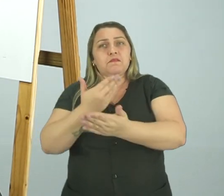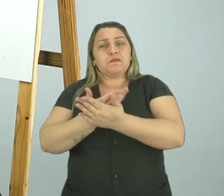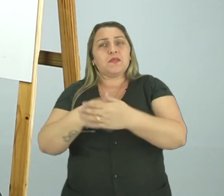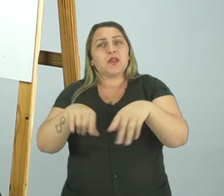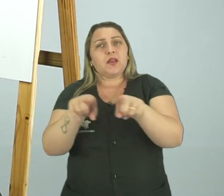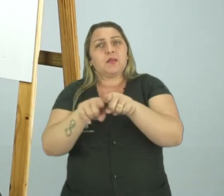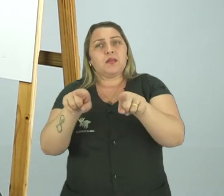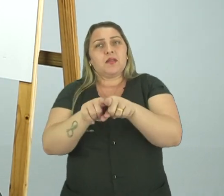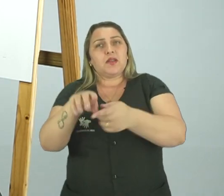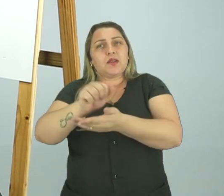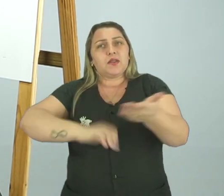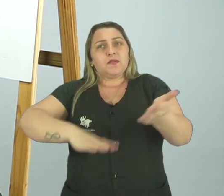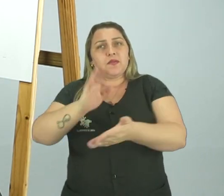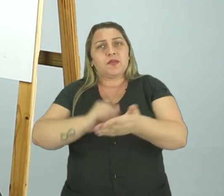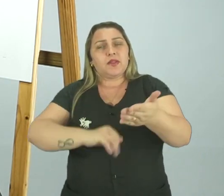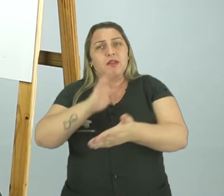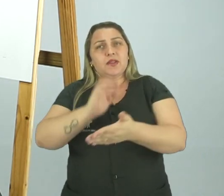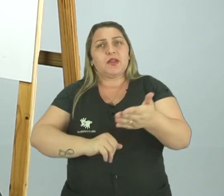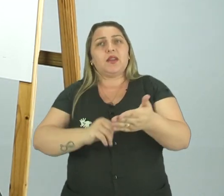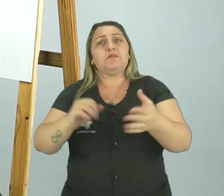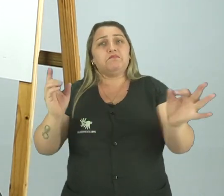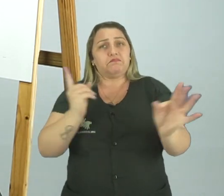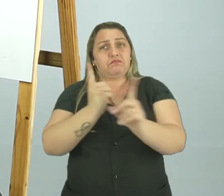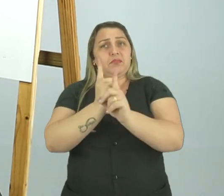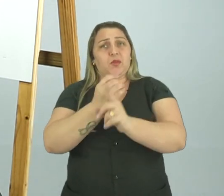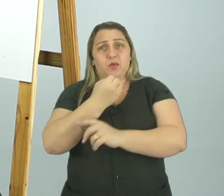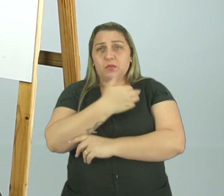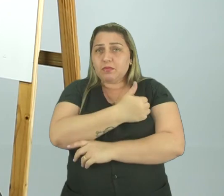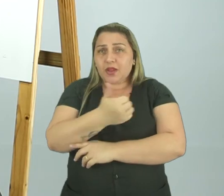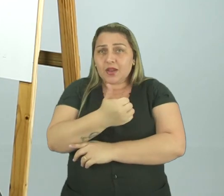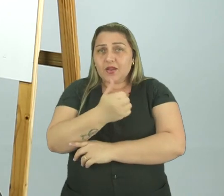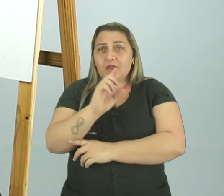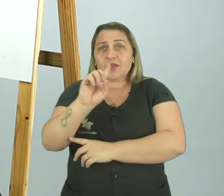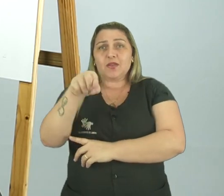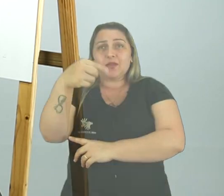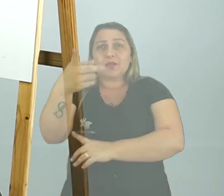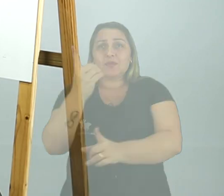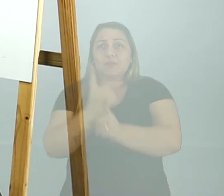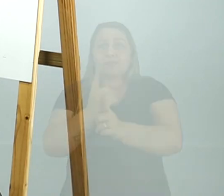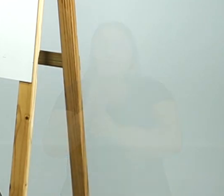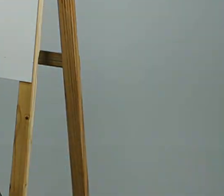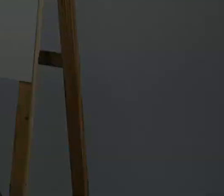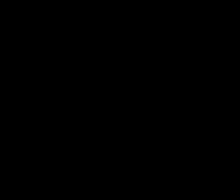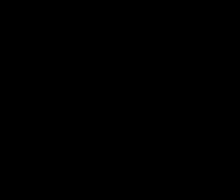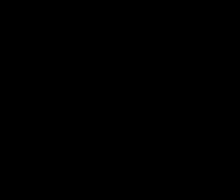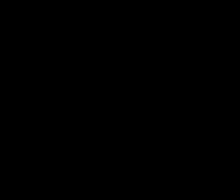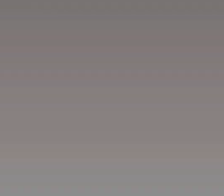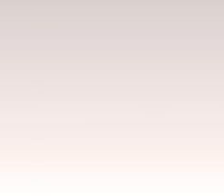também fazer atividades de apoio que você vai encontrar lá. Tudo bem? Te vejo na próxima aula.